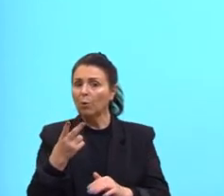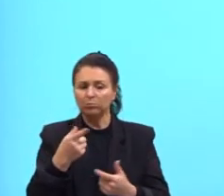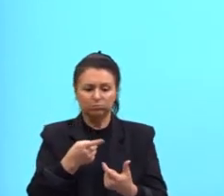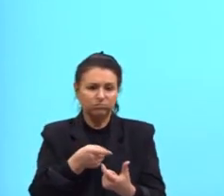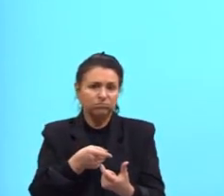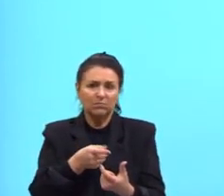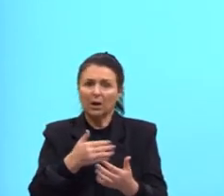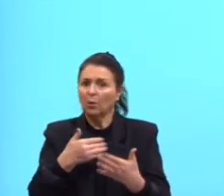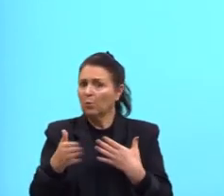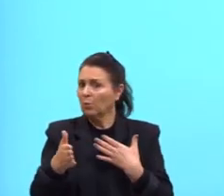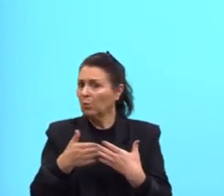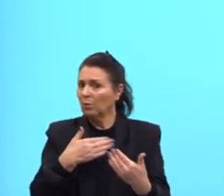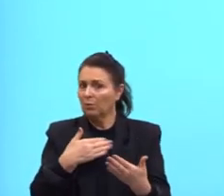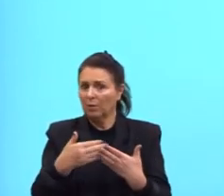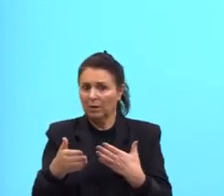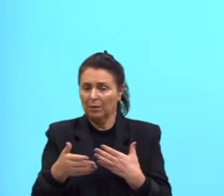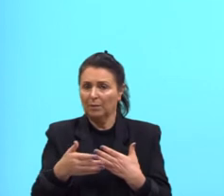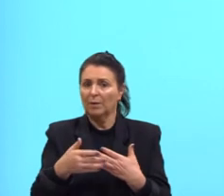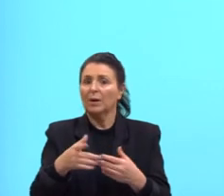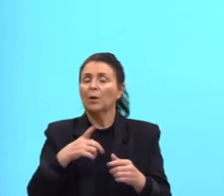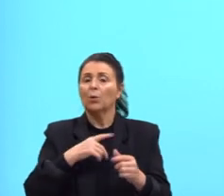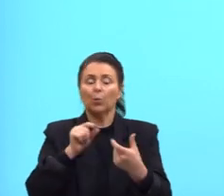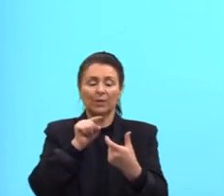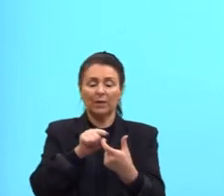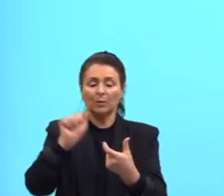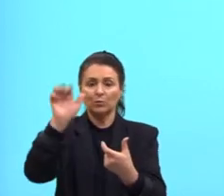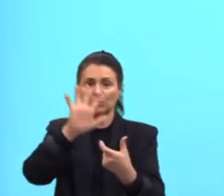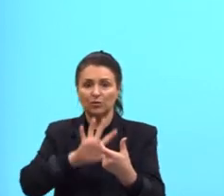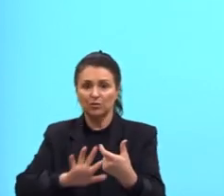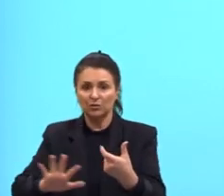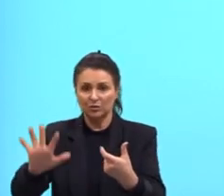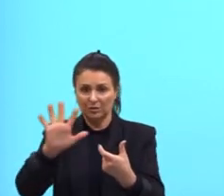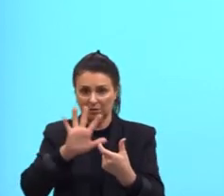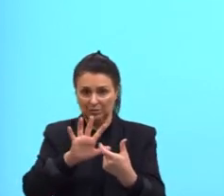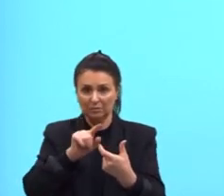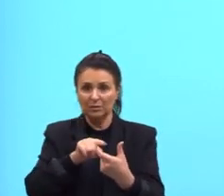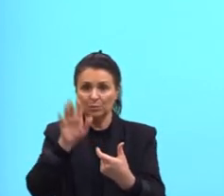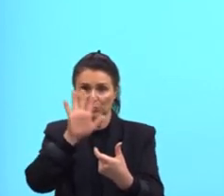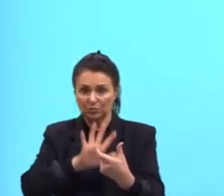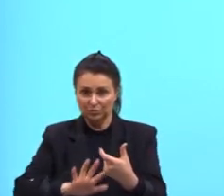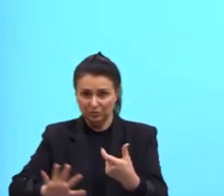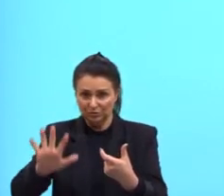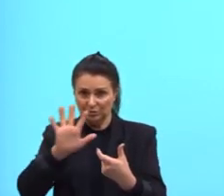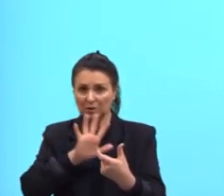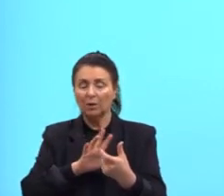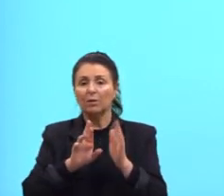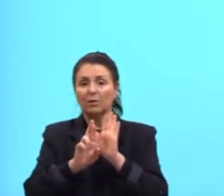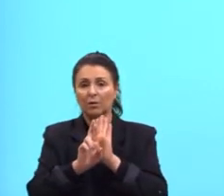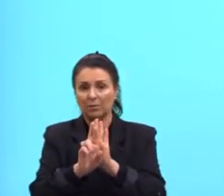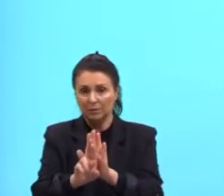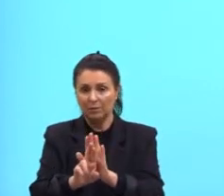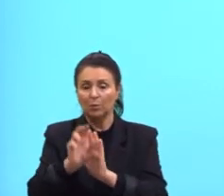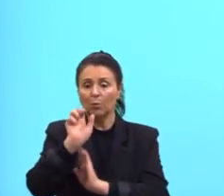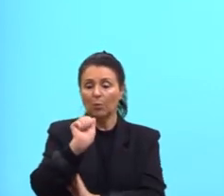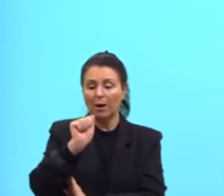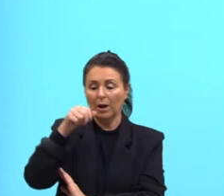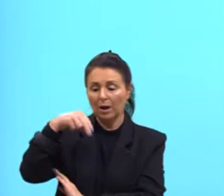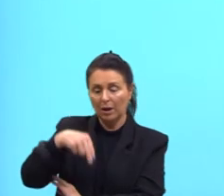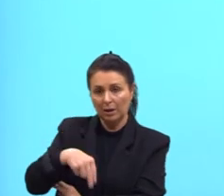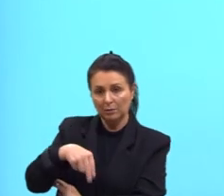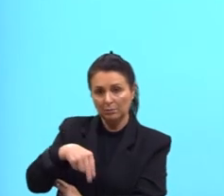termo qualquer nós chamamos de termo geral né a fórmula do termo geral e representamos por